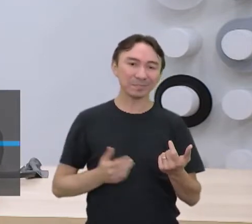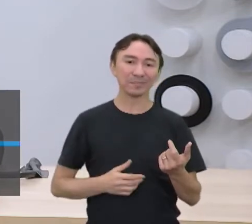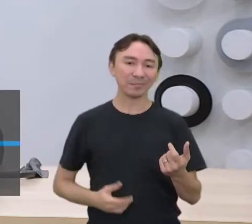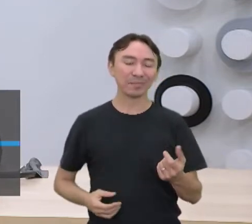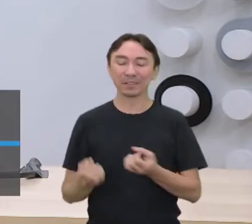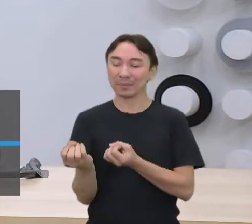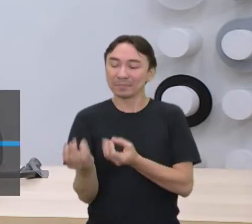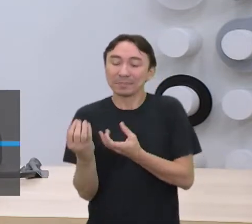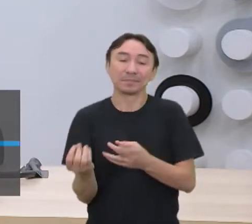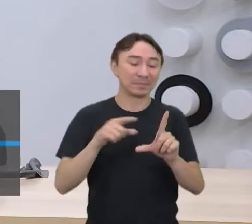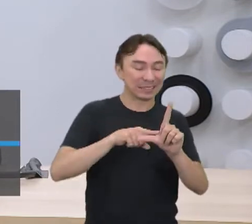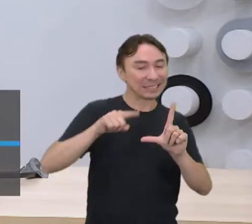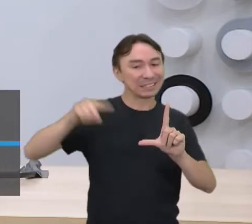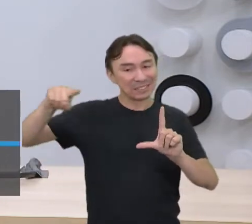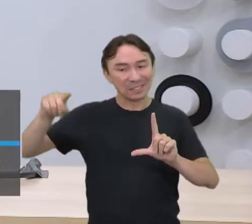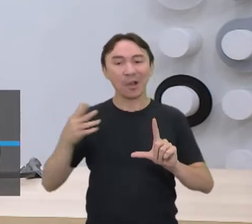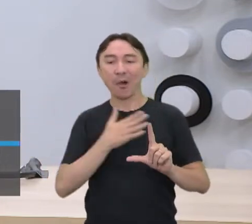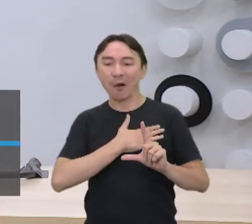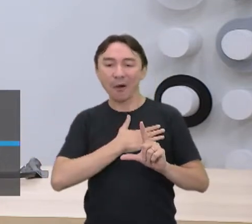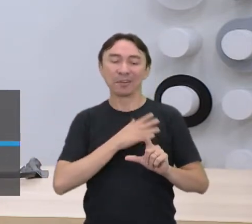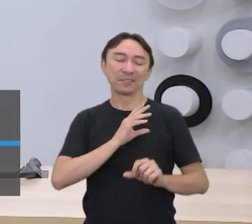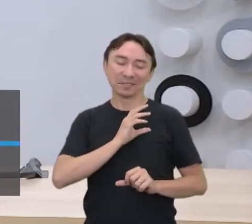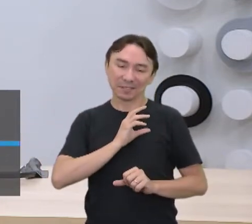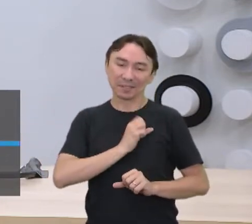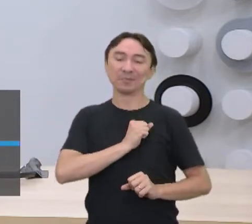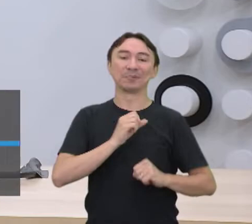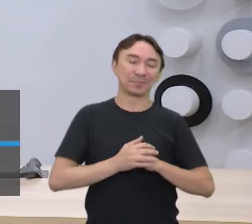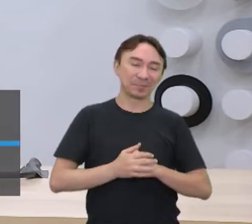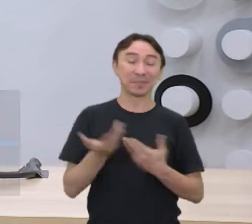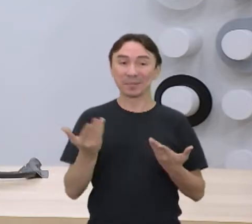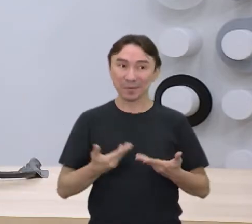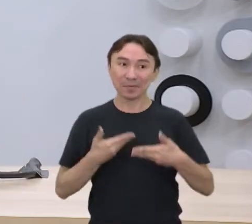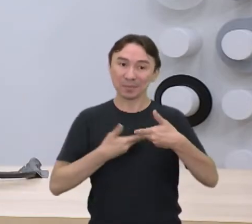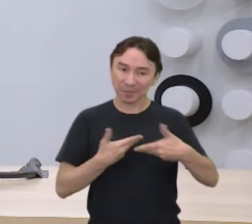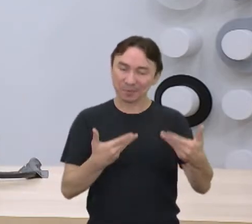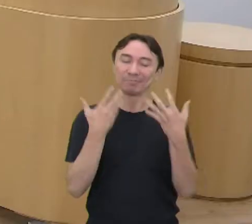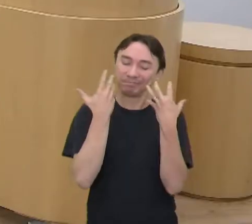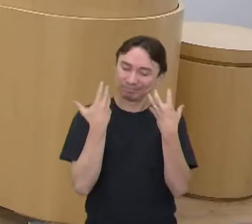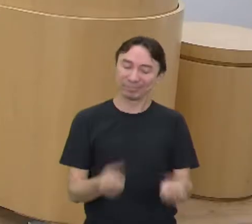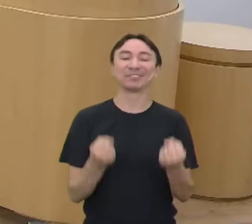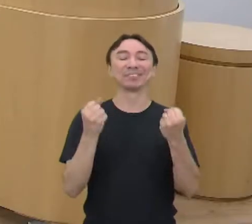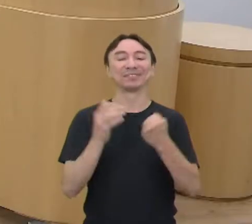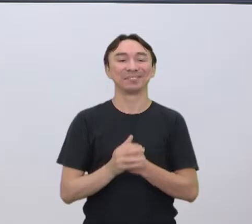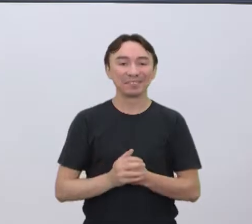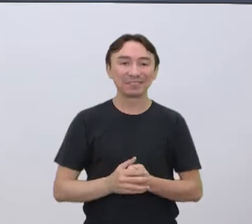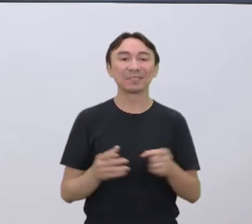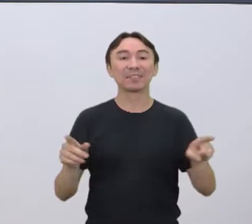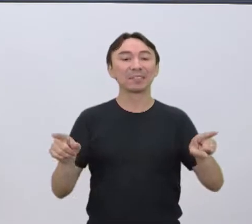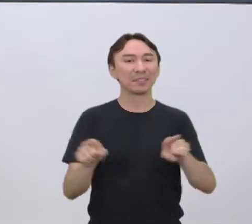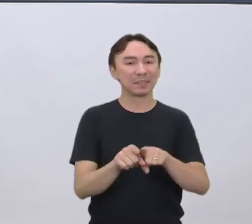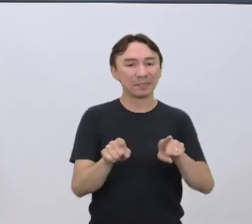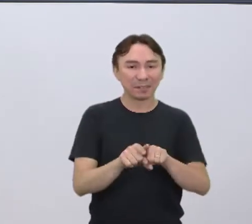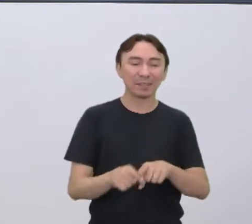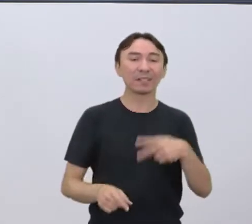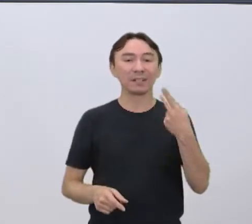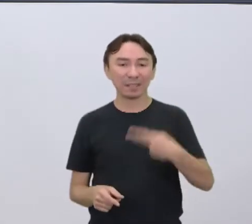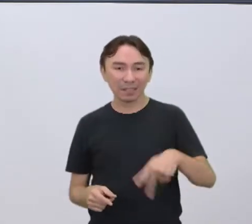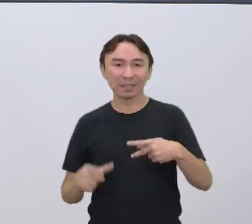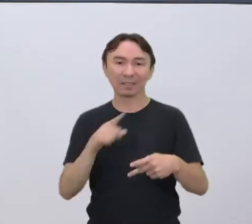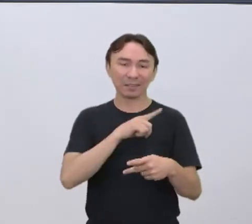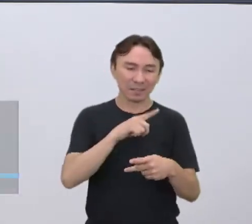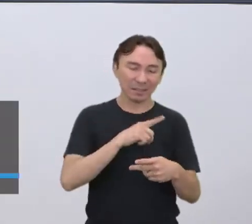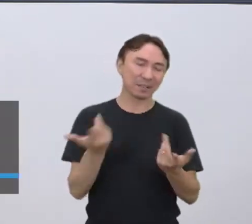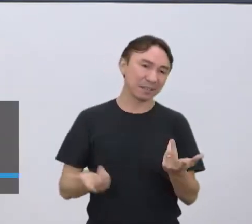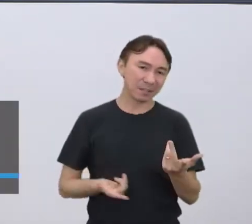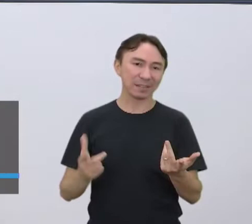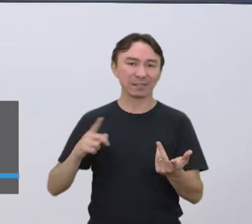estatística. Então, me convidou, eu aceitei na hora. Muito obrigada pelo convite e vamos desenvolver a aula. E mais que isso, Foi uma aula tocada a quatro mãos, Diriam